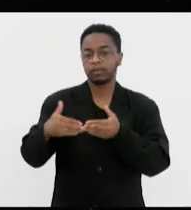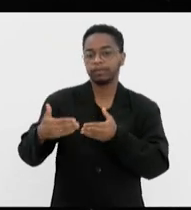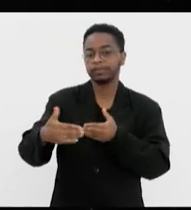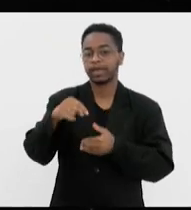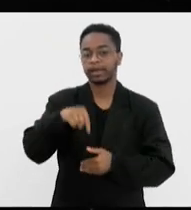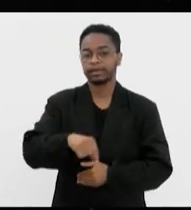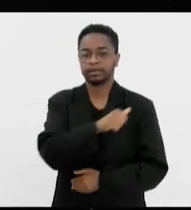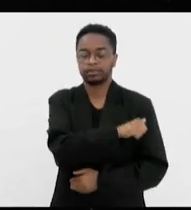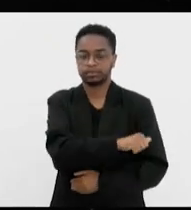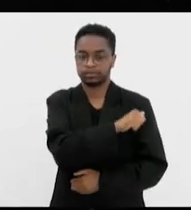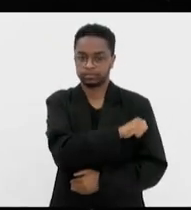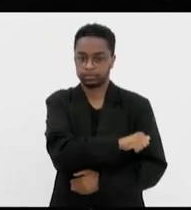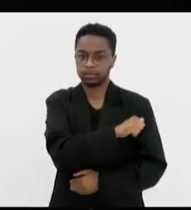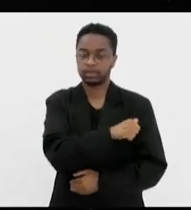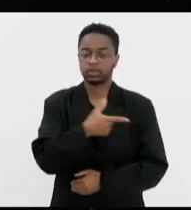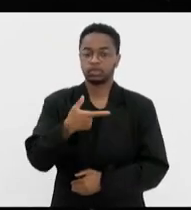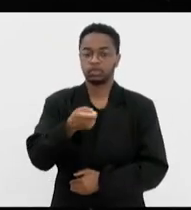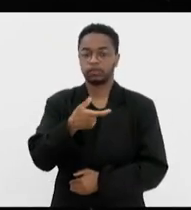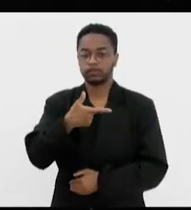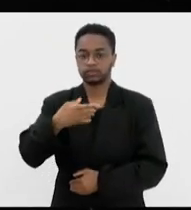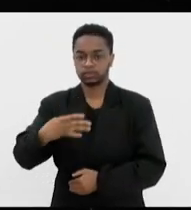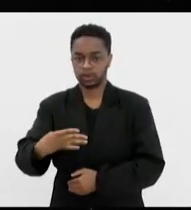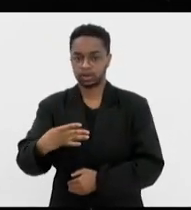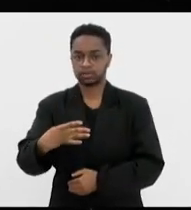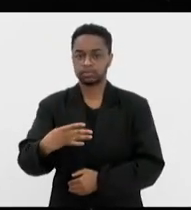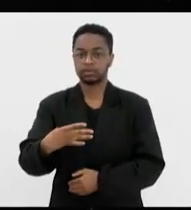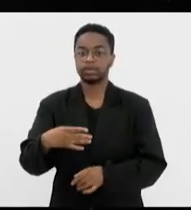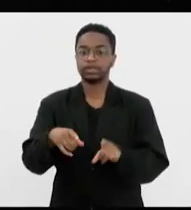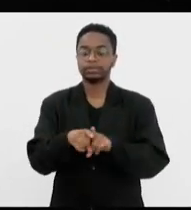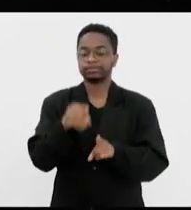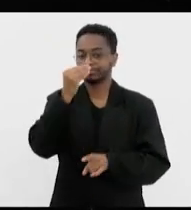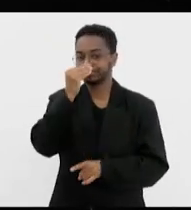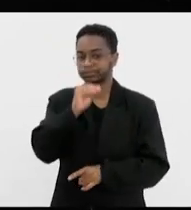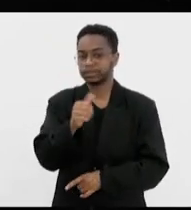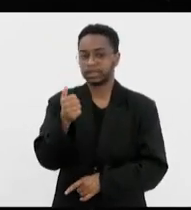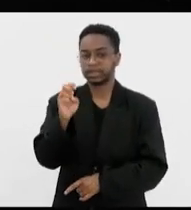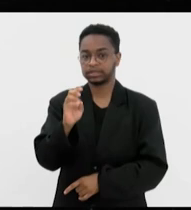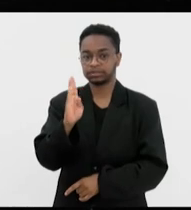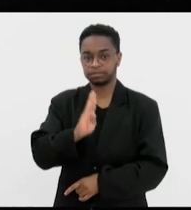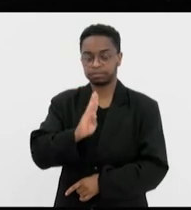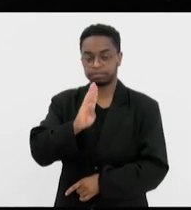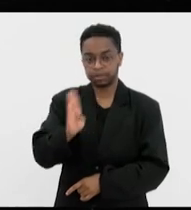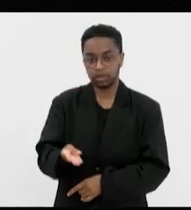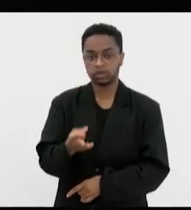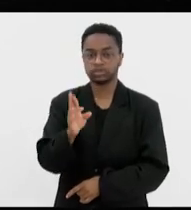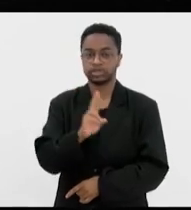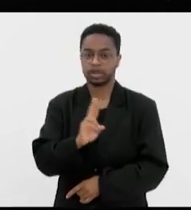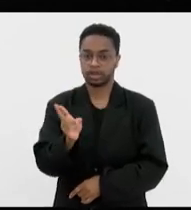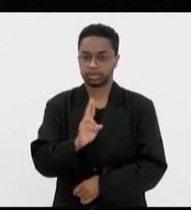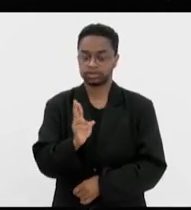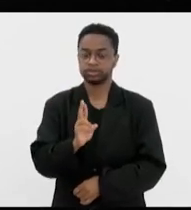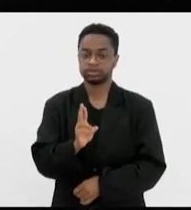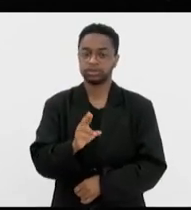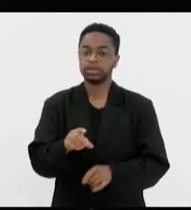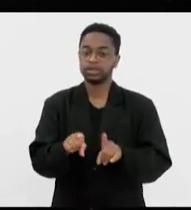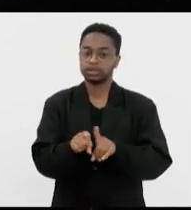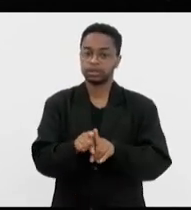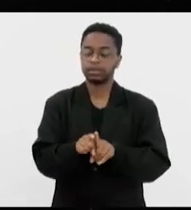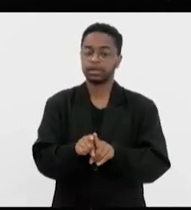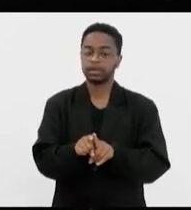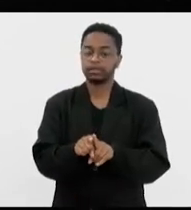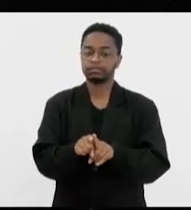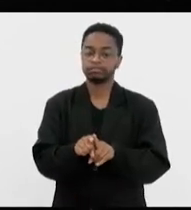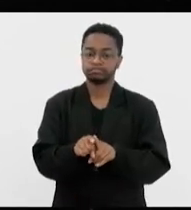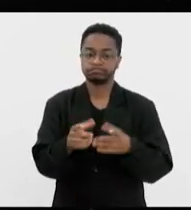do Rio de Janeiro, em 2024, abrir mão de 15 bilhões de reais numa renúncia fiscal, acolhendo também